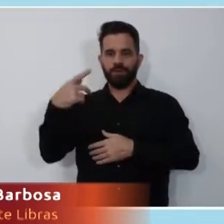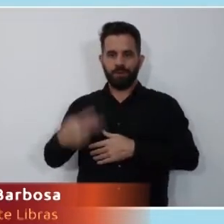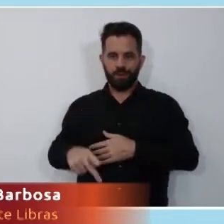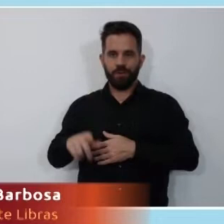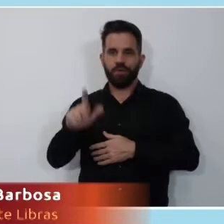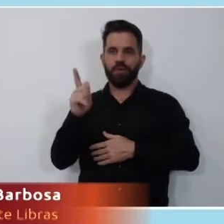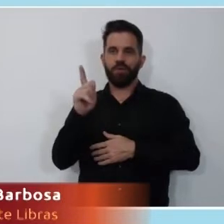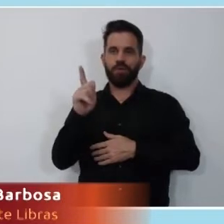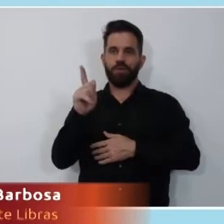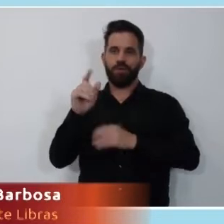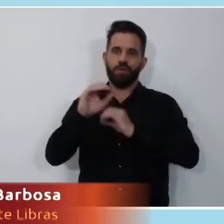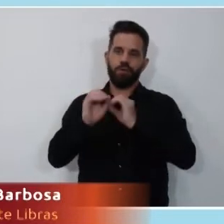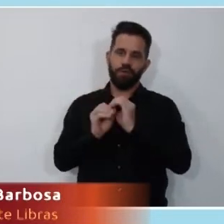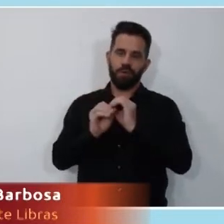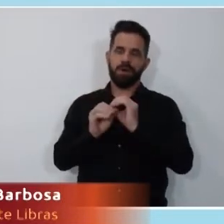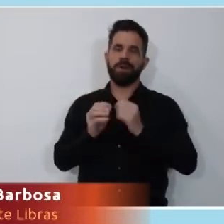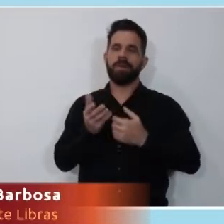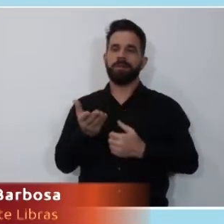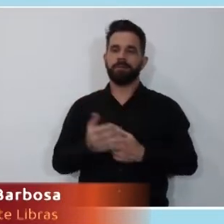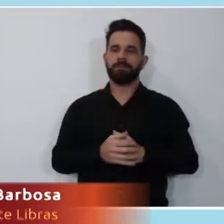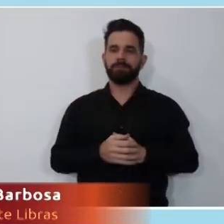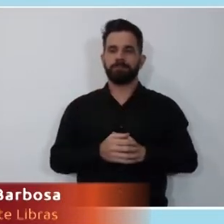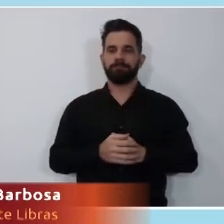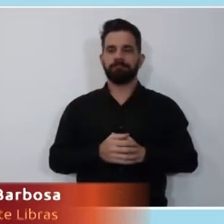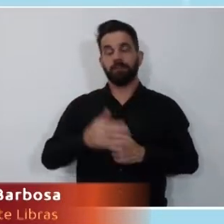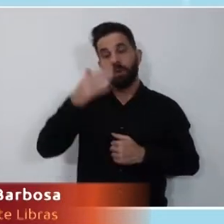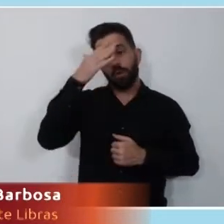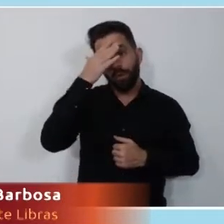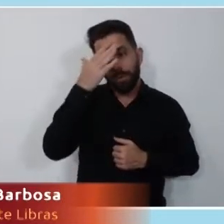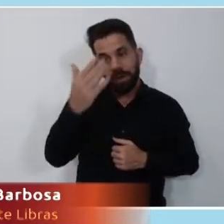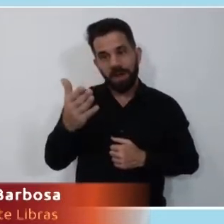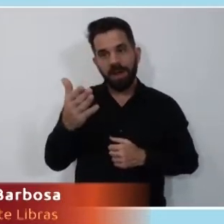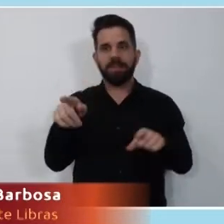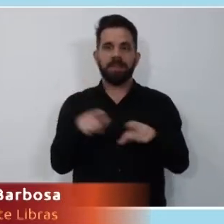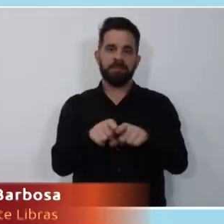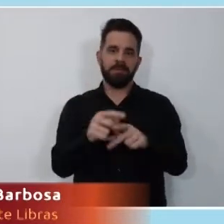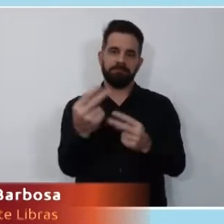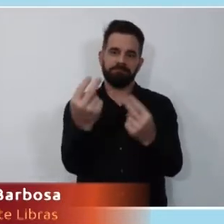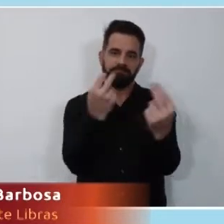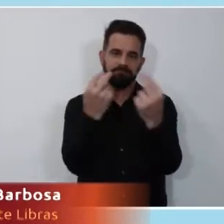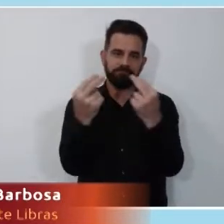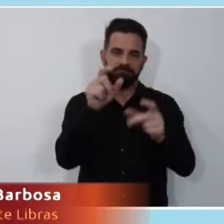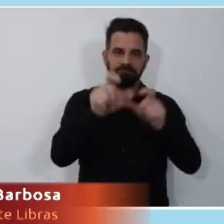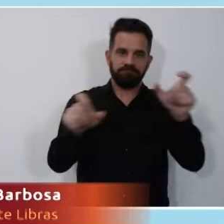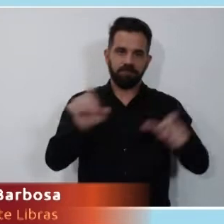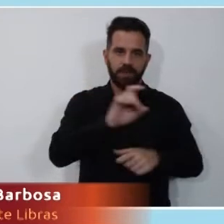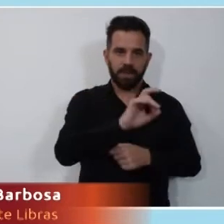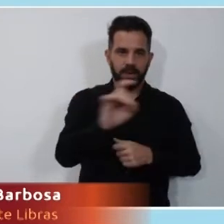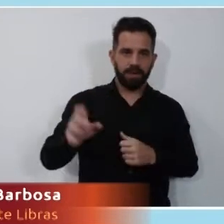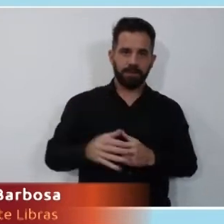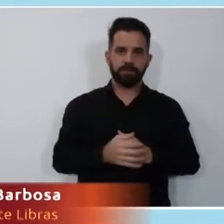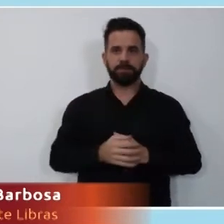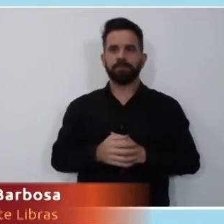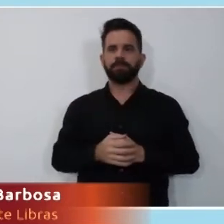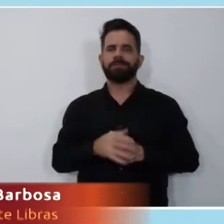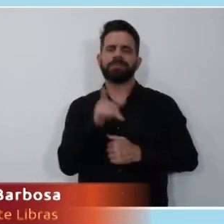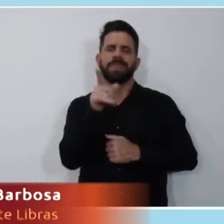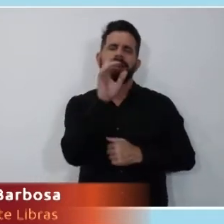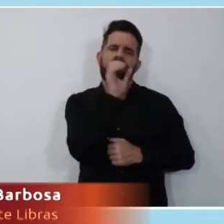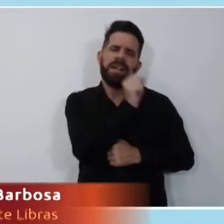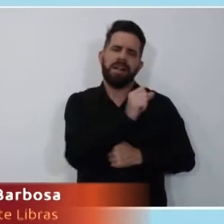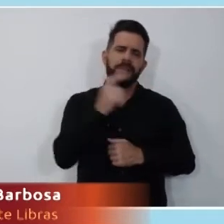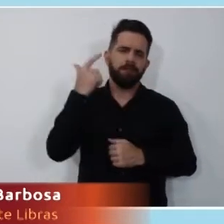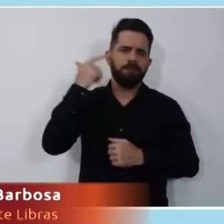Muito obrigado, Camila. Obrigado pelo convite e uma boa tarde para todos os assistentes. Professor, o senhor pode fazer uma rápida